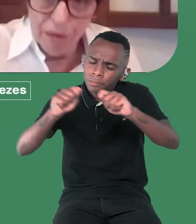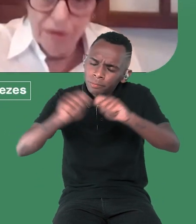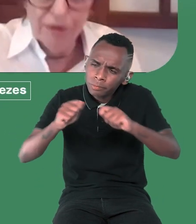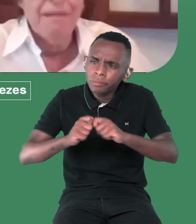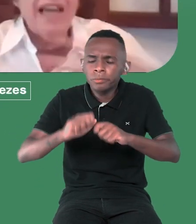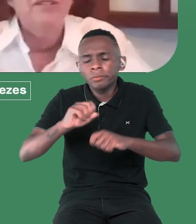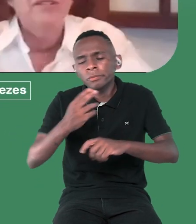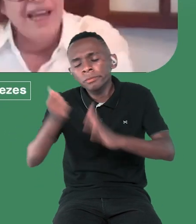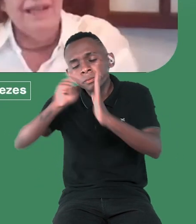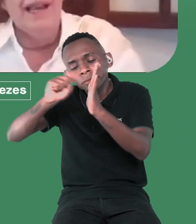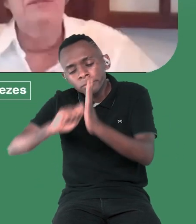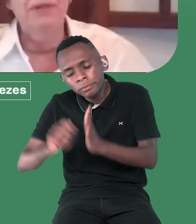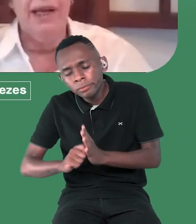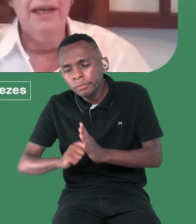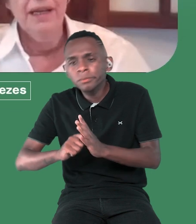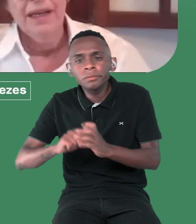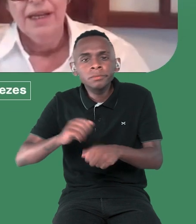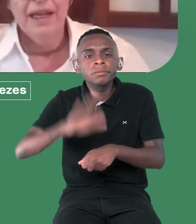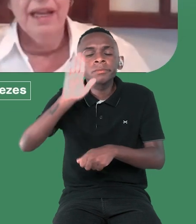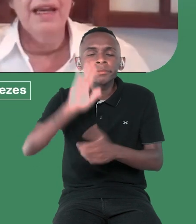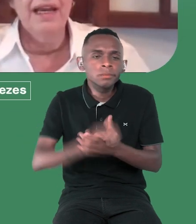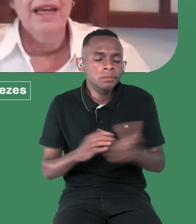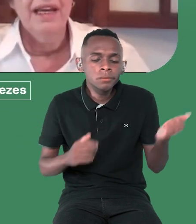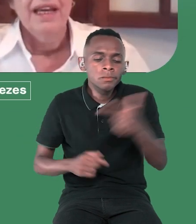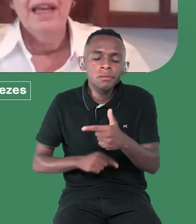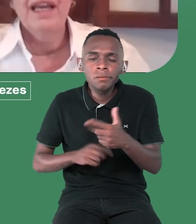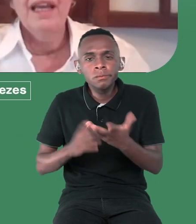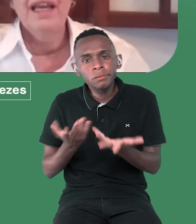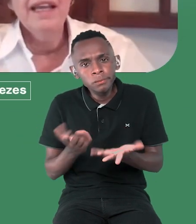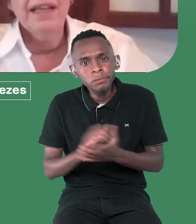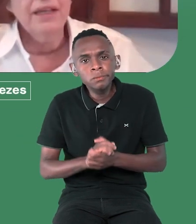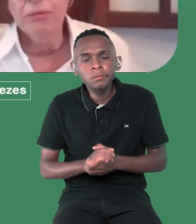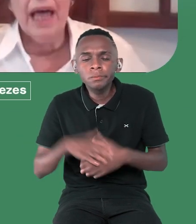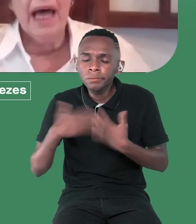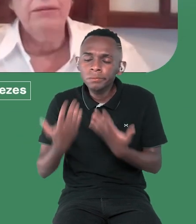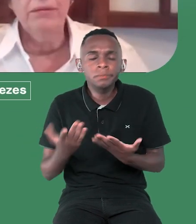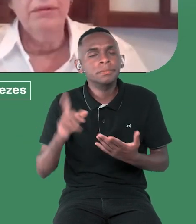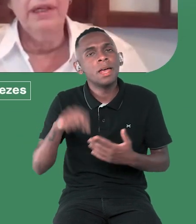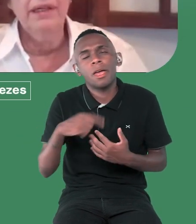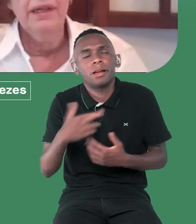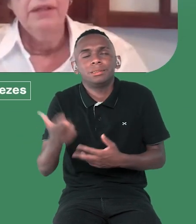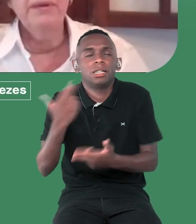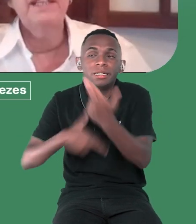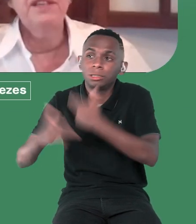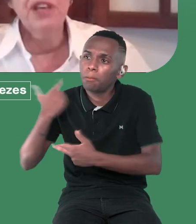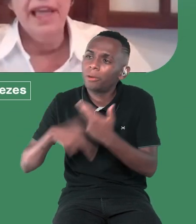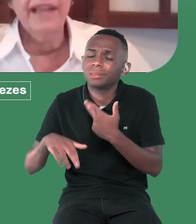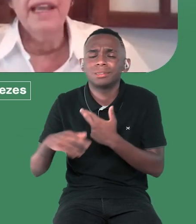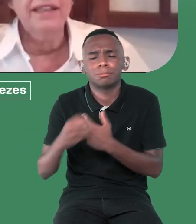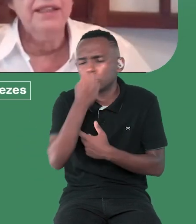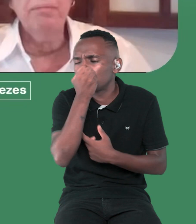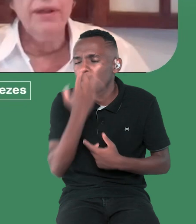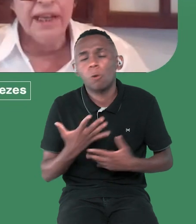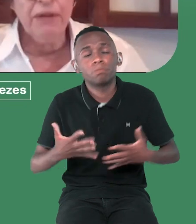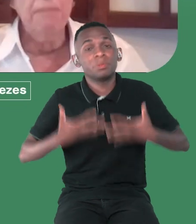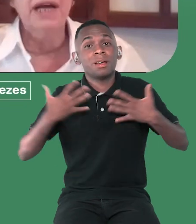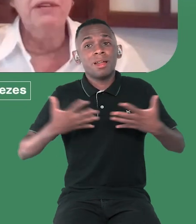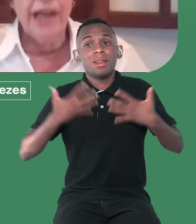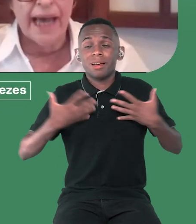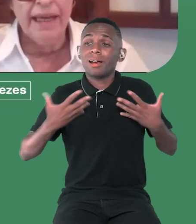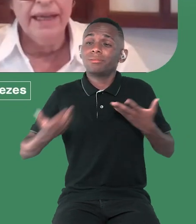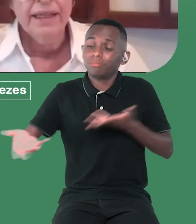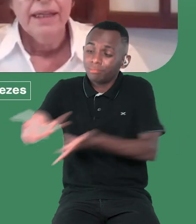aquilo provoca instantes de poesia, porque a poesia na vida da gente é assim, né? A poesia, ela nos captura através